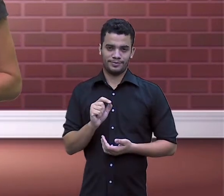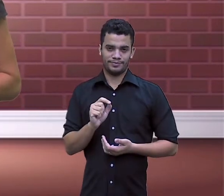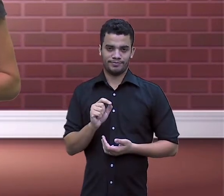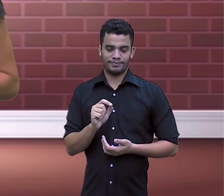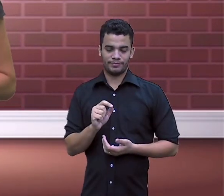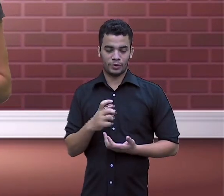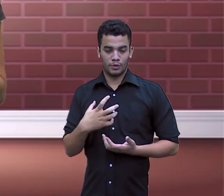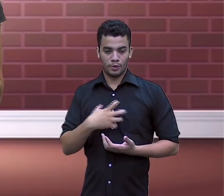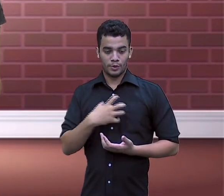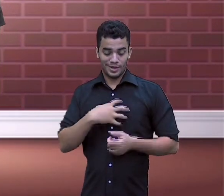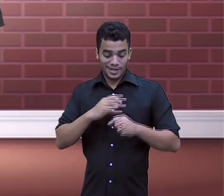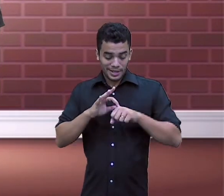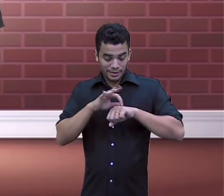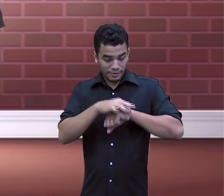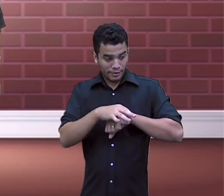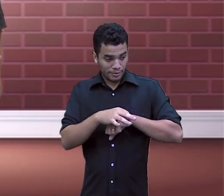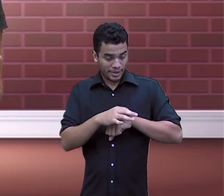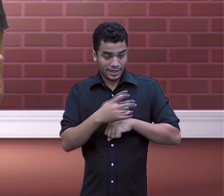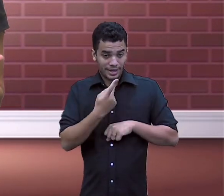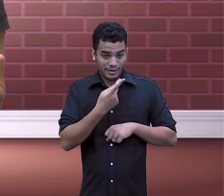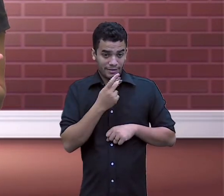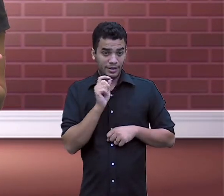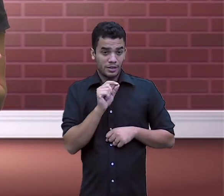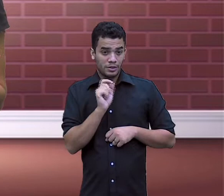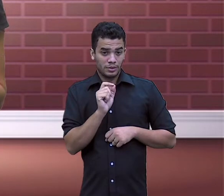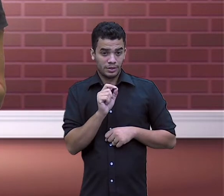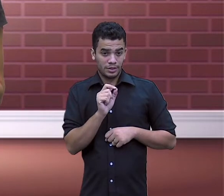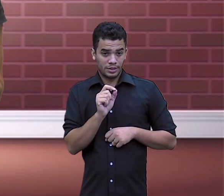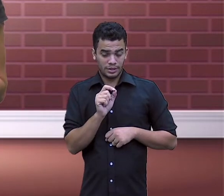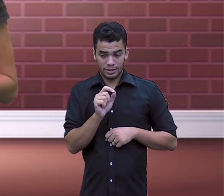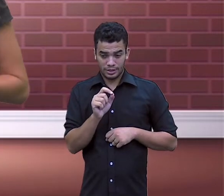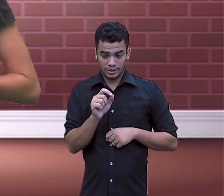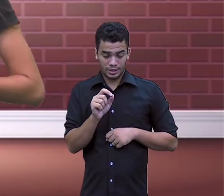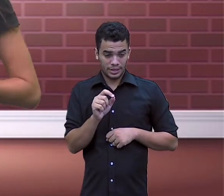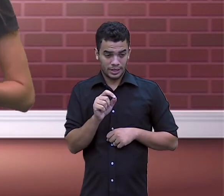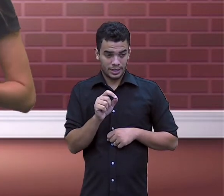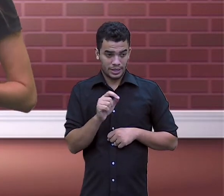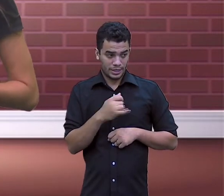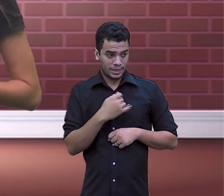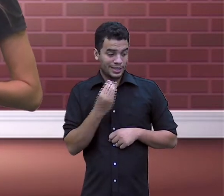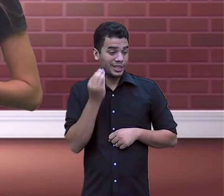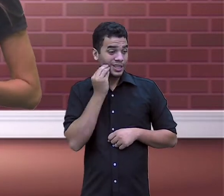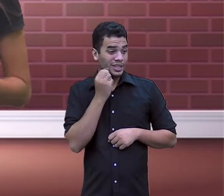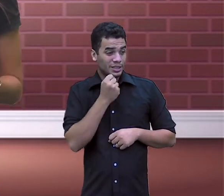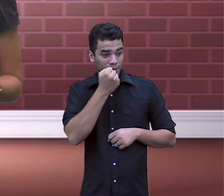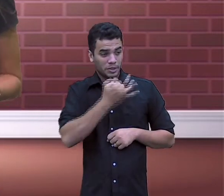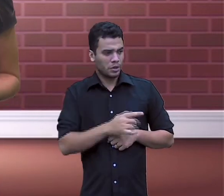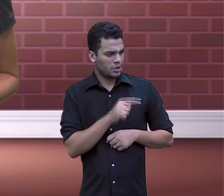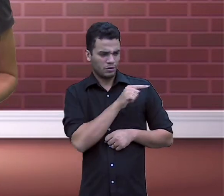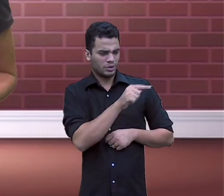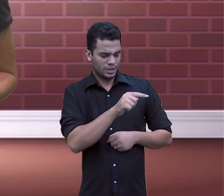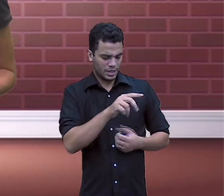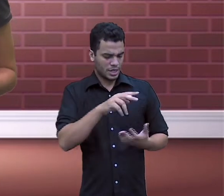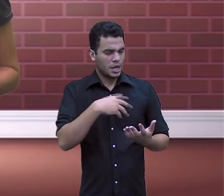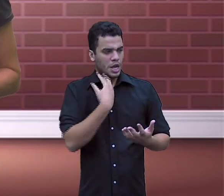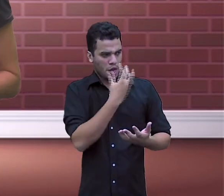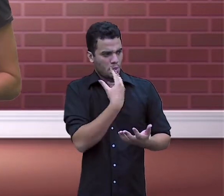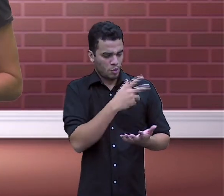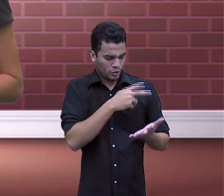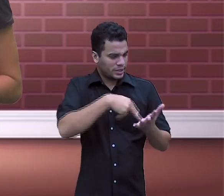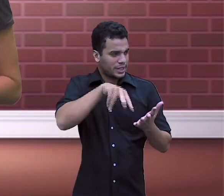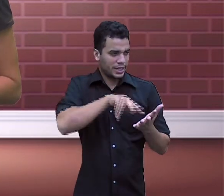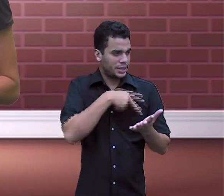Quer dizer que a cigarra deve aproveitar sua música para dançar ou